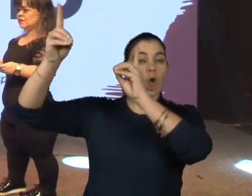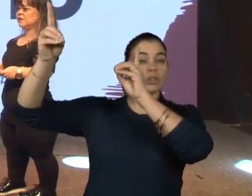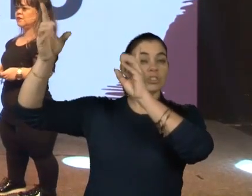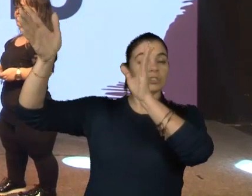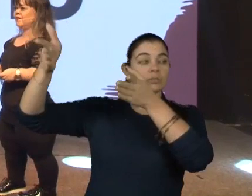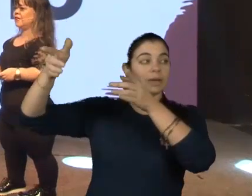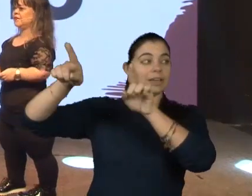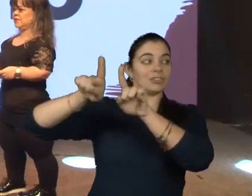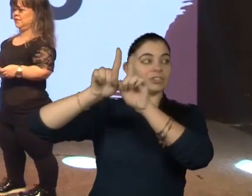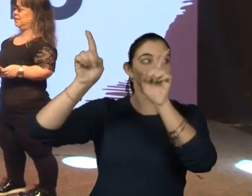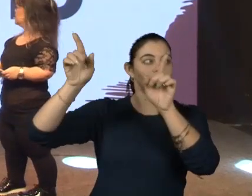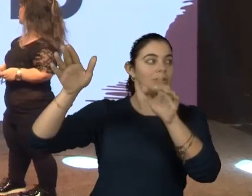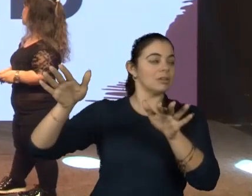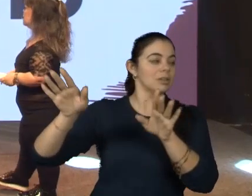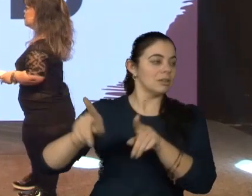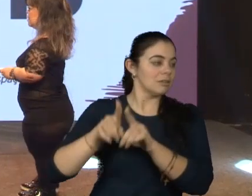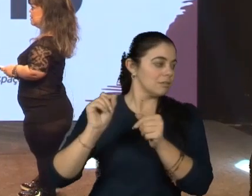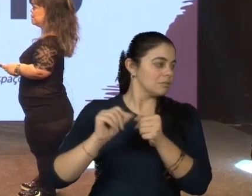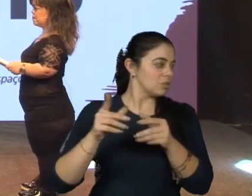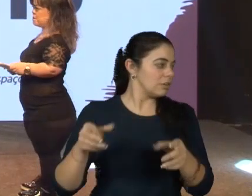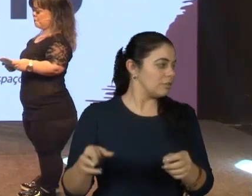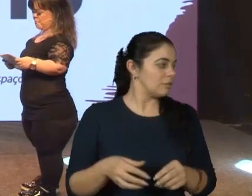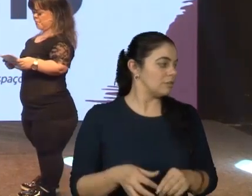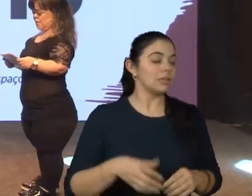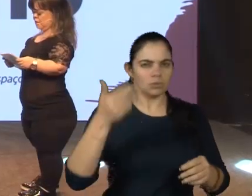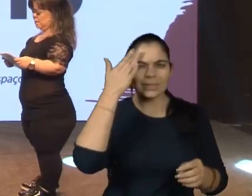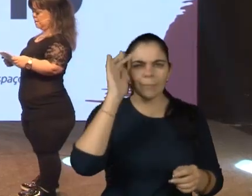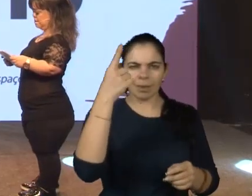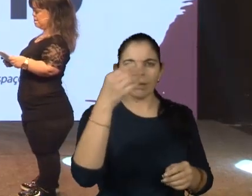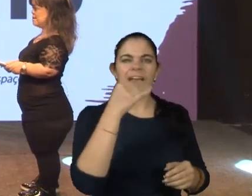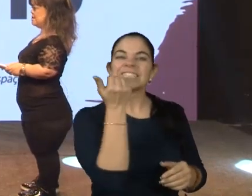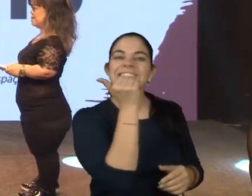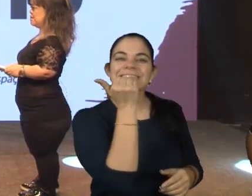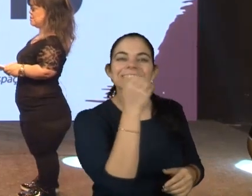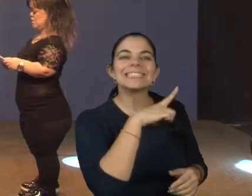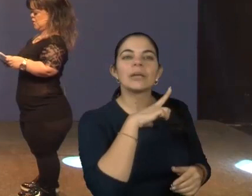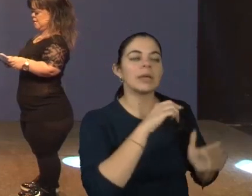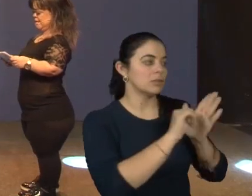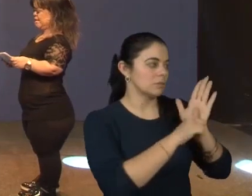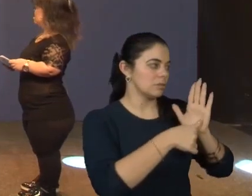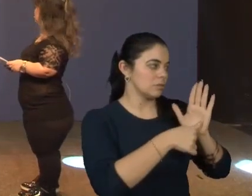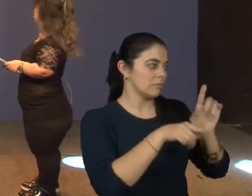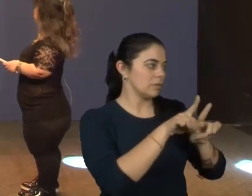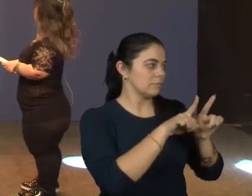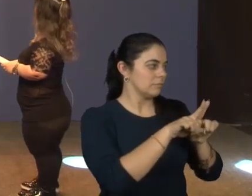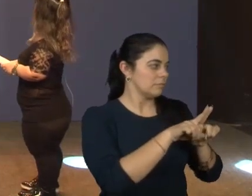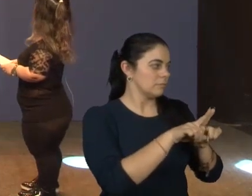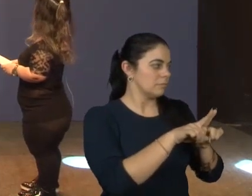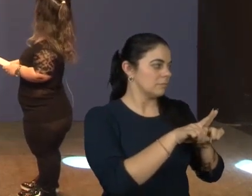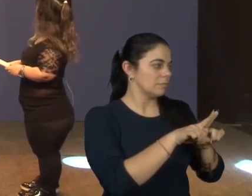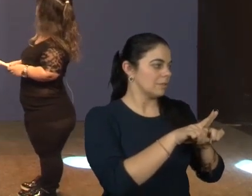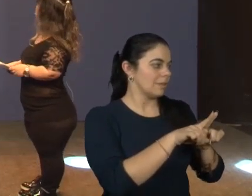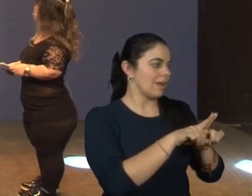aí? Sim? Sim. Você sabe, Mari, que tem uma pessoa que também tem a trissomia do 21 como você?